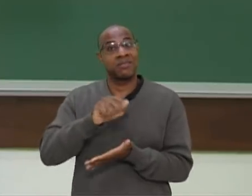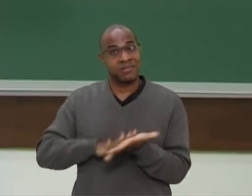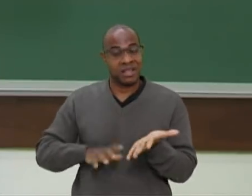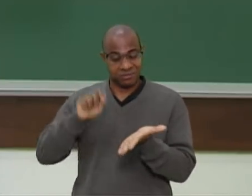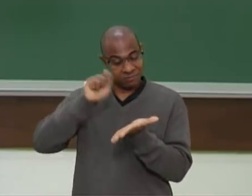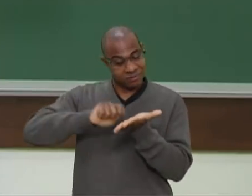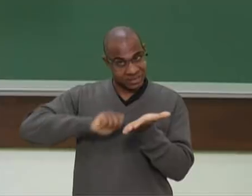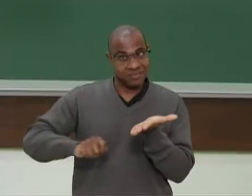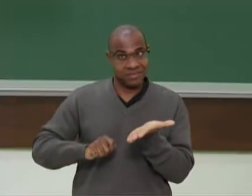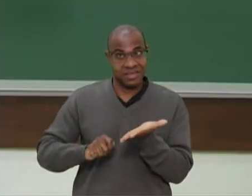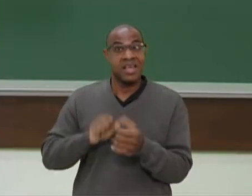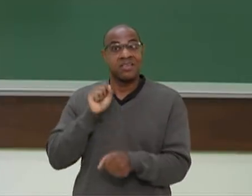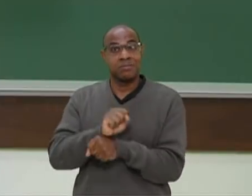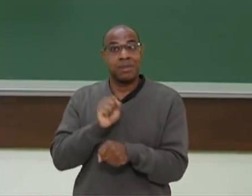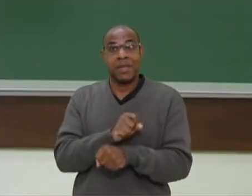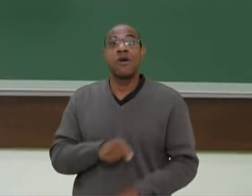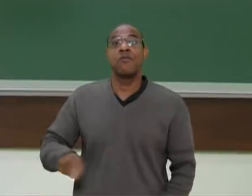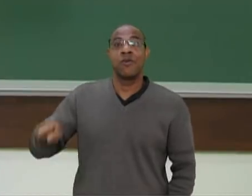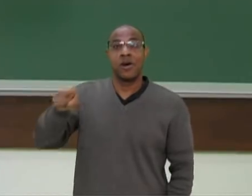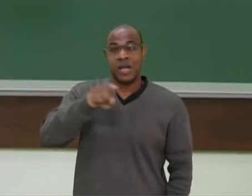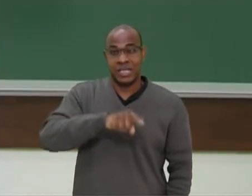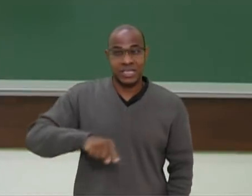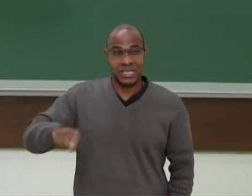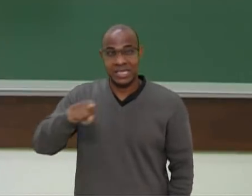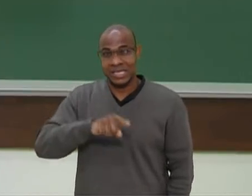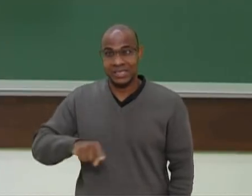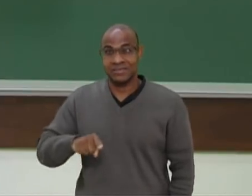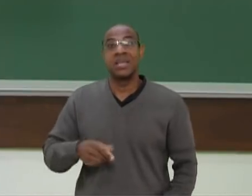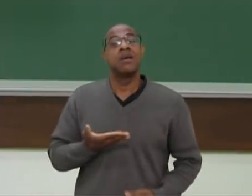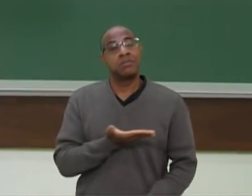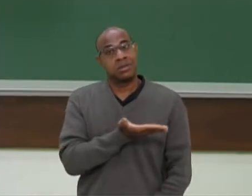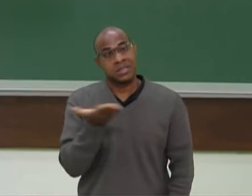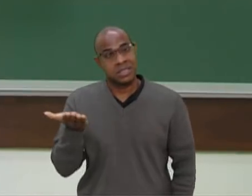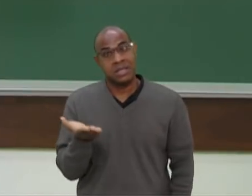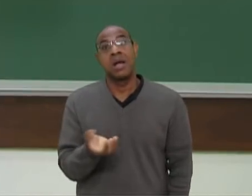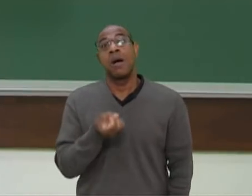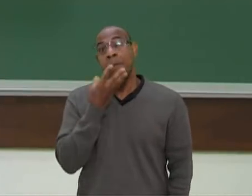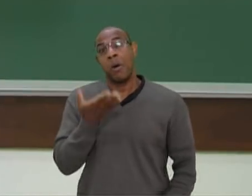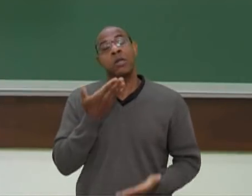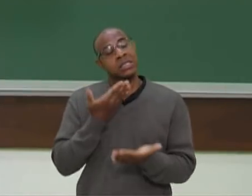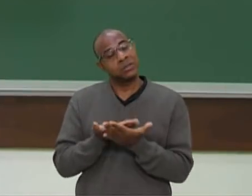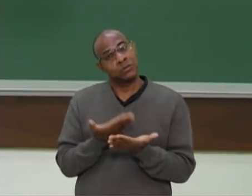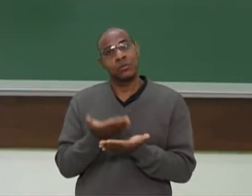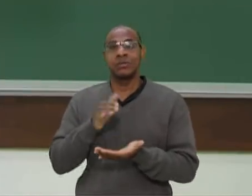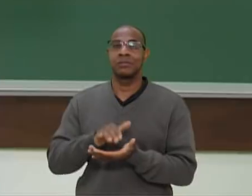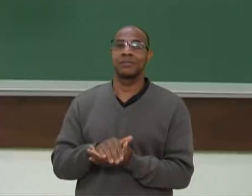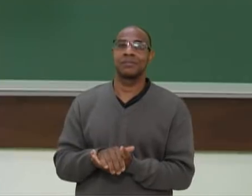vocês na próxima aula e eu desejo a todos e a todas bons estudos.